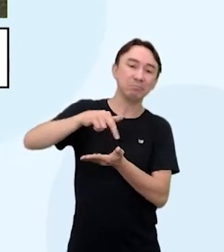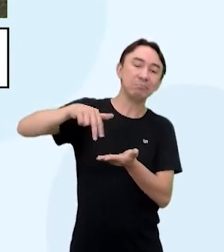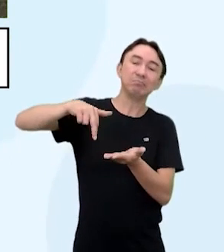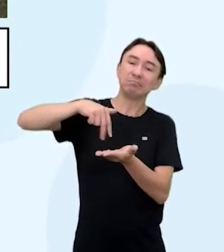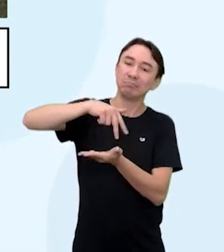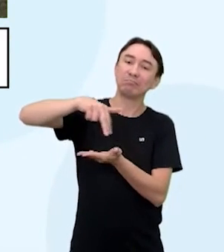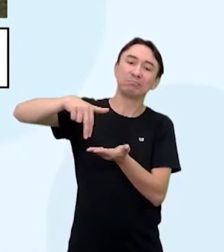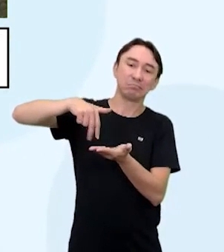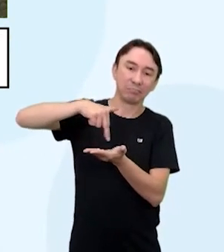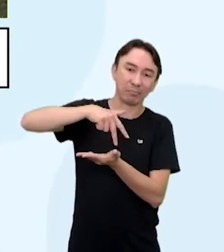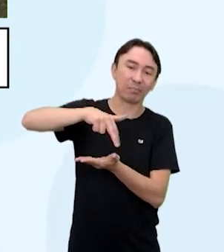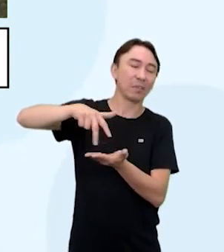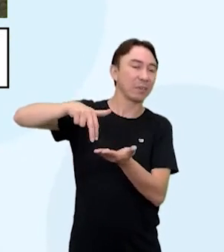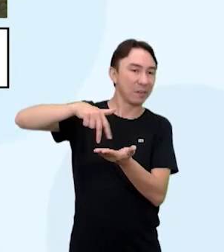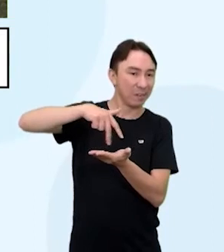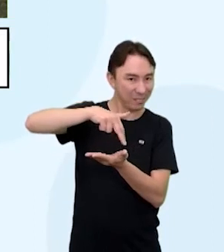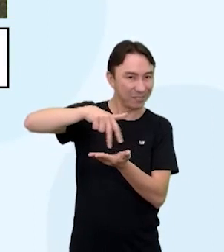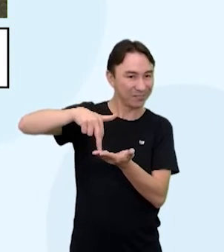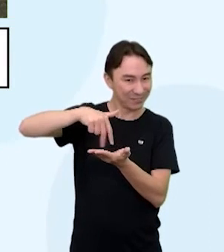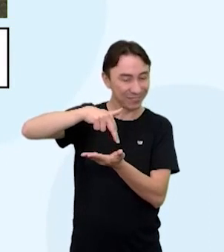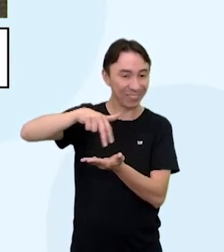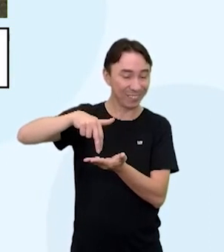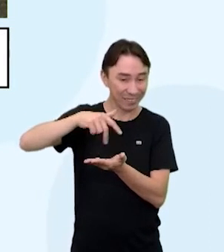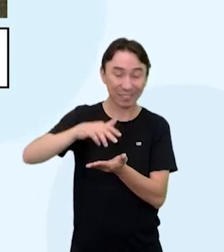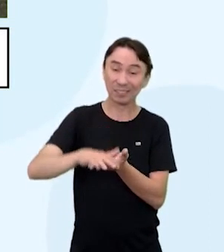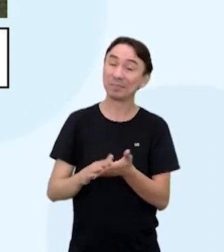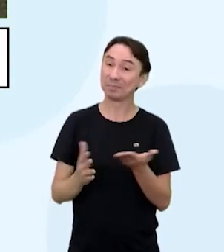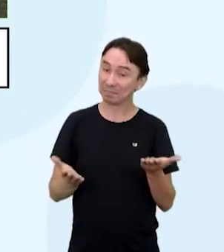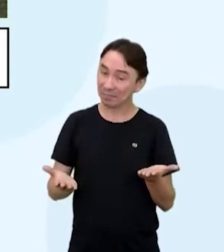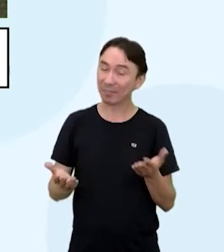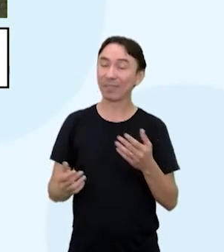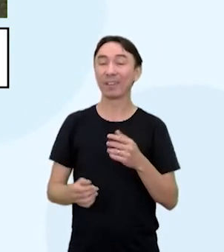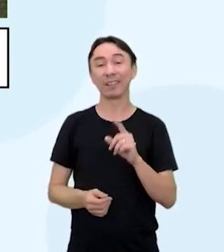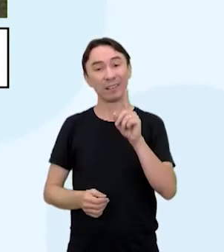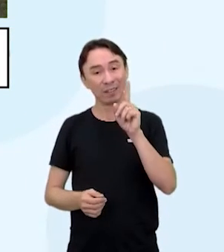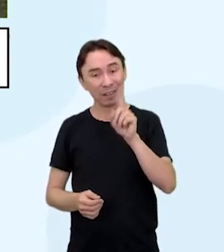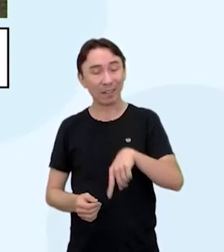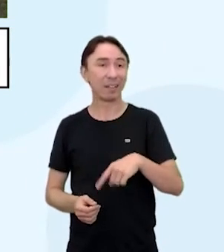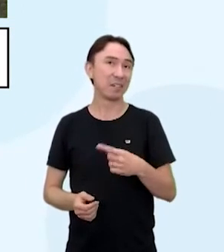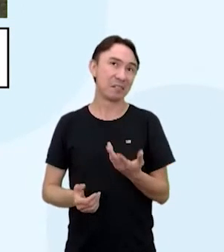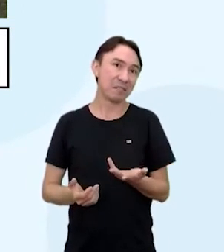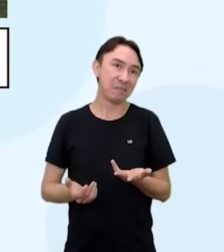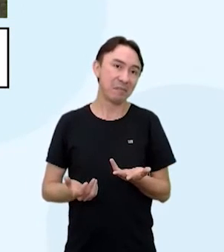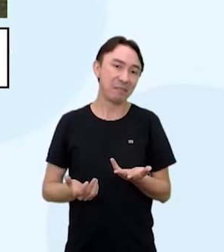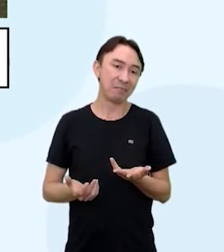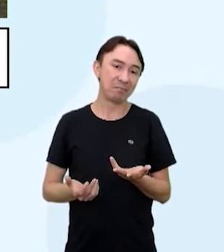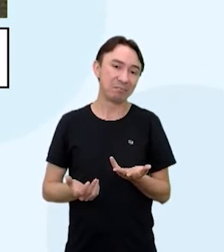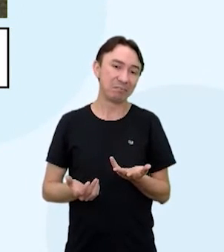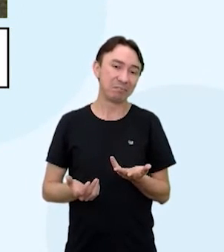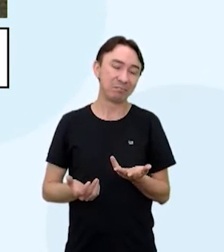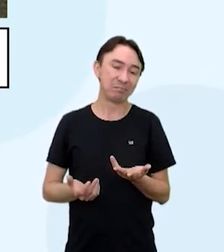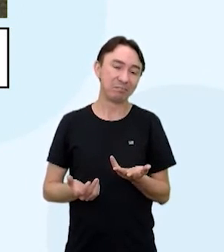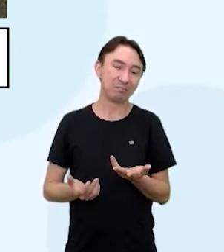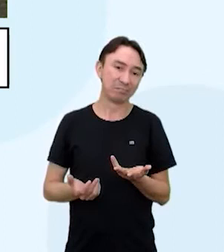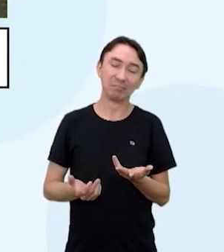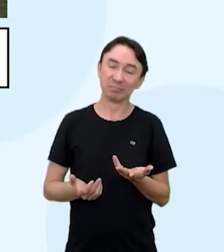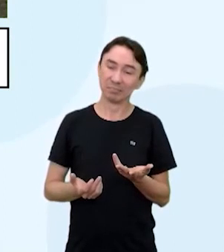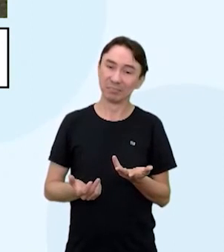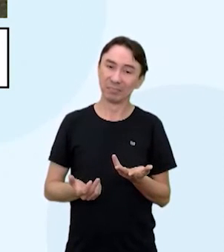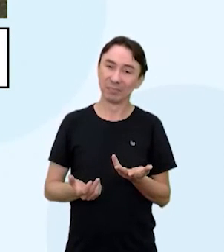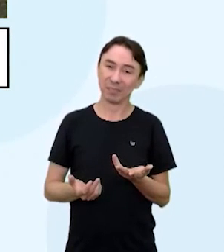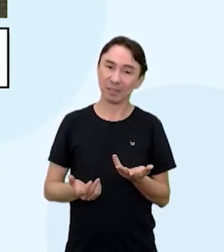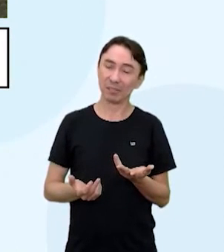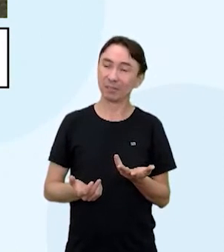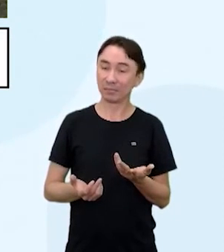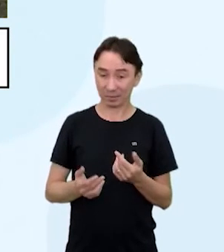elíptica. E isso influenciou basicamente de forma assim bastante explícita